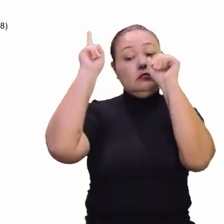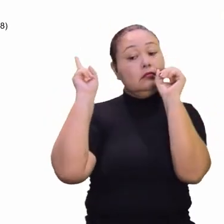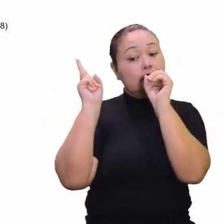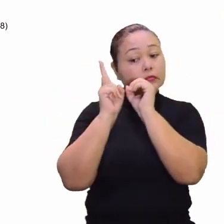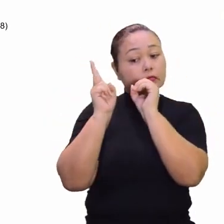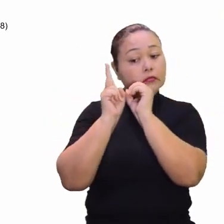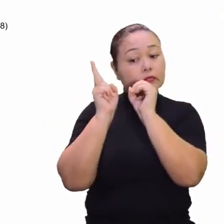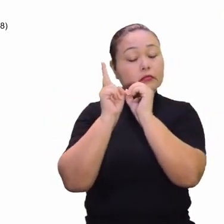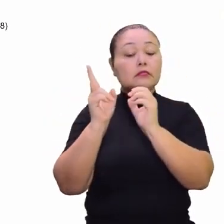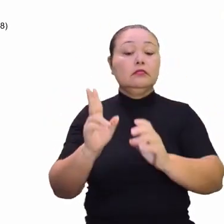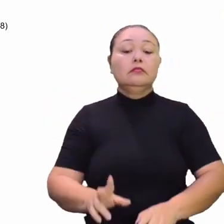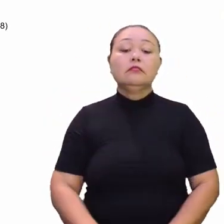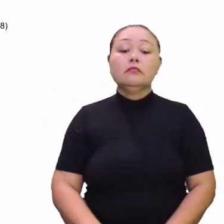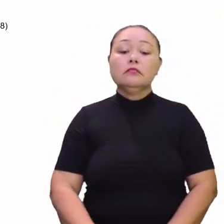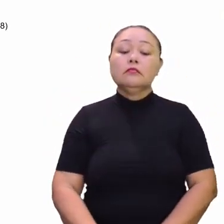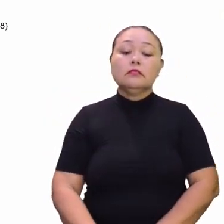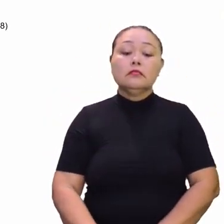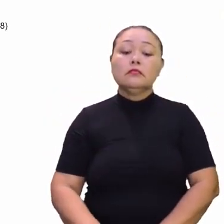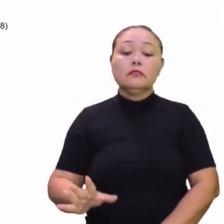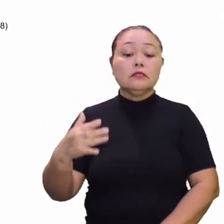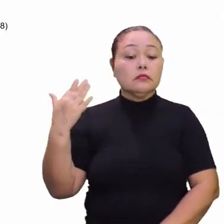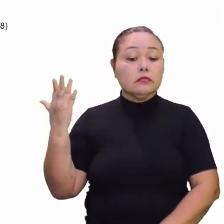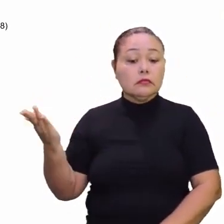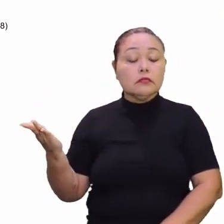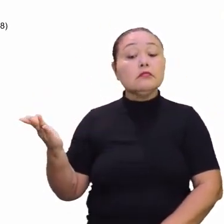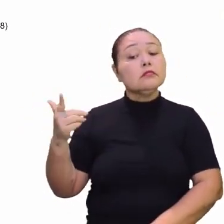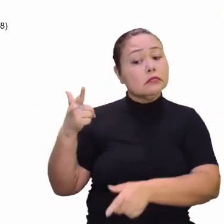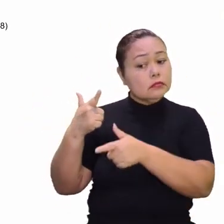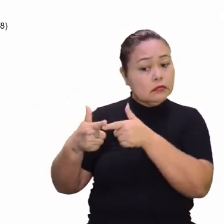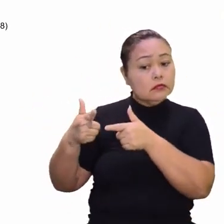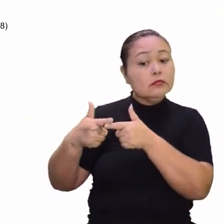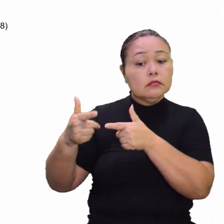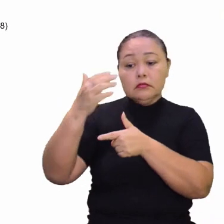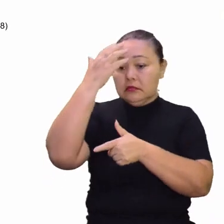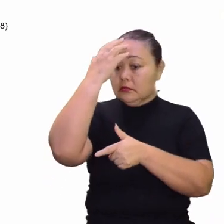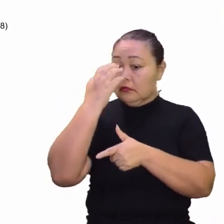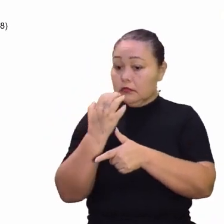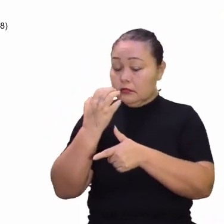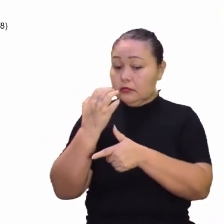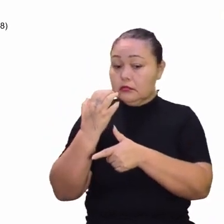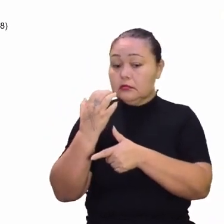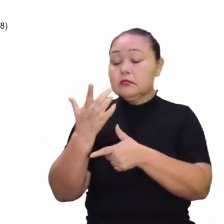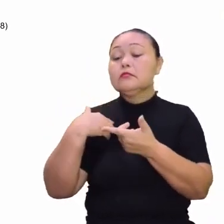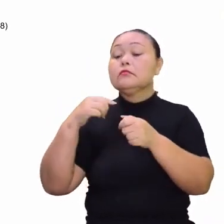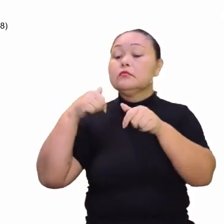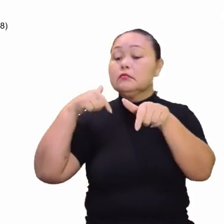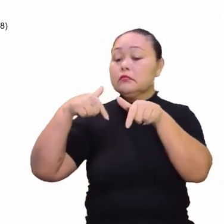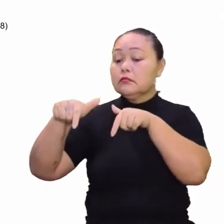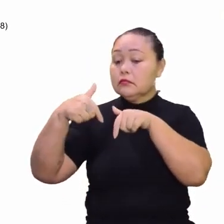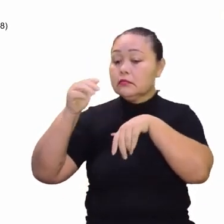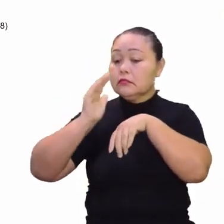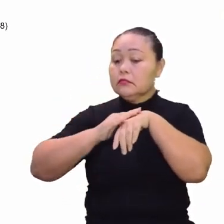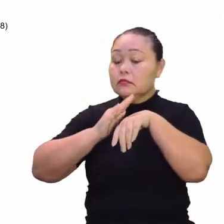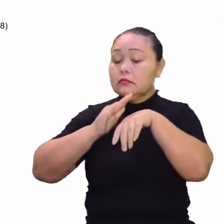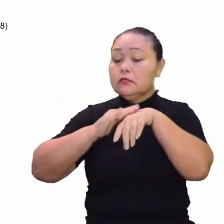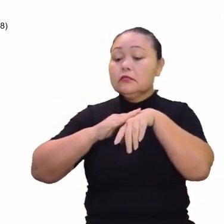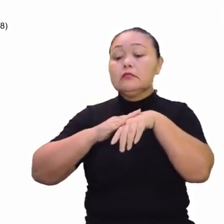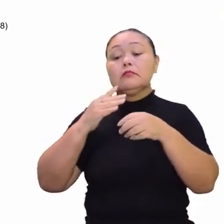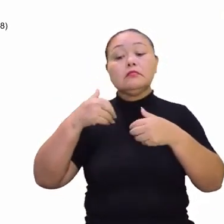bem. Então, isso aqui teve um problema sério, a mão de obra escrava indígena.